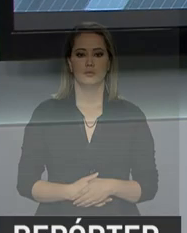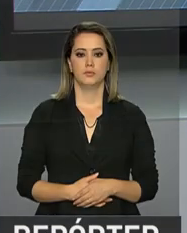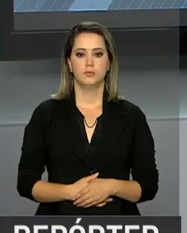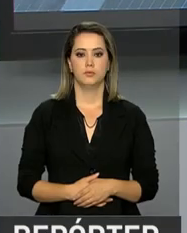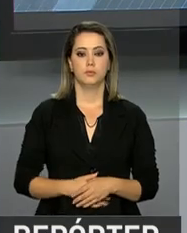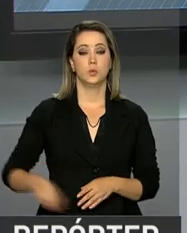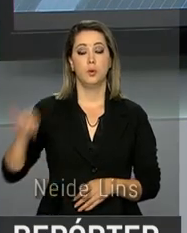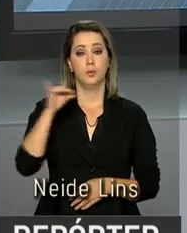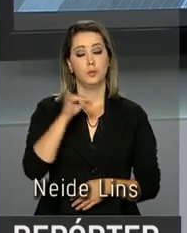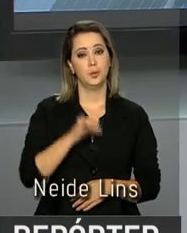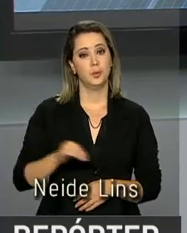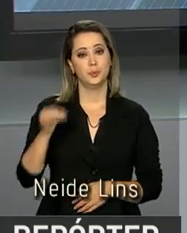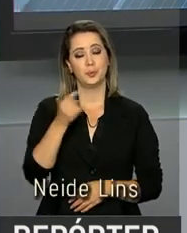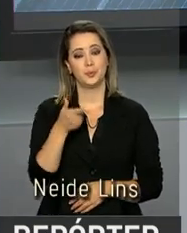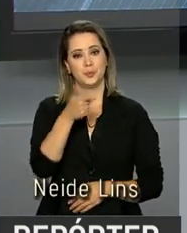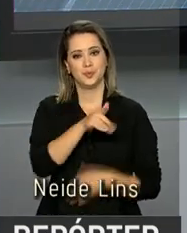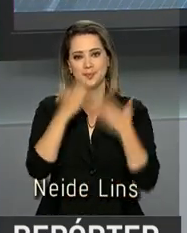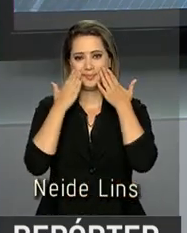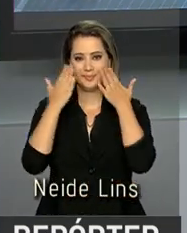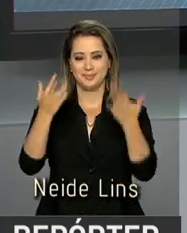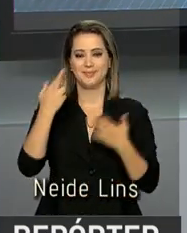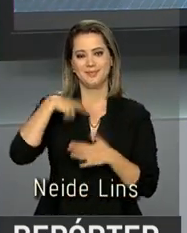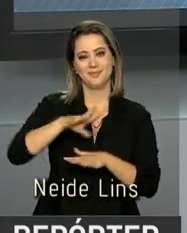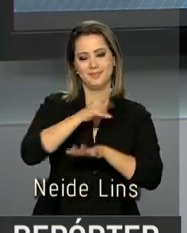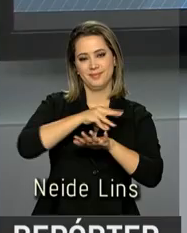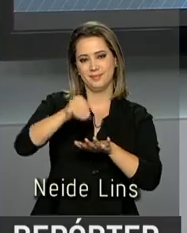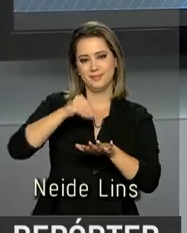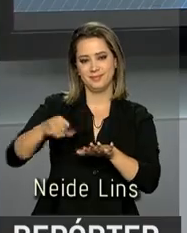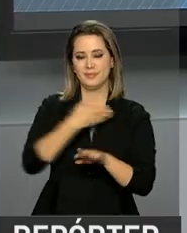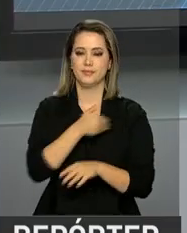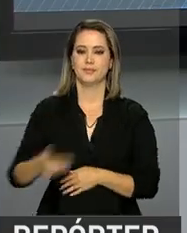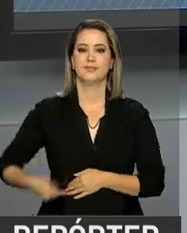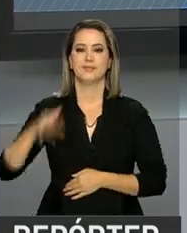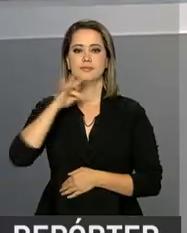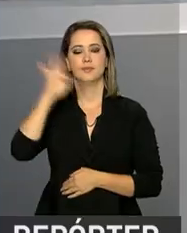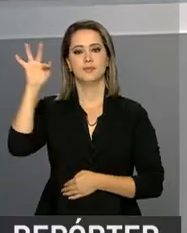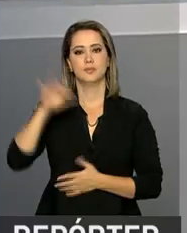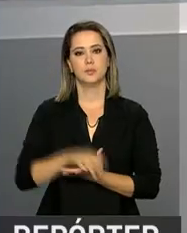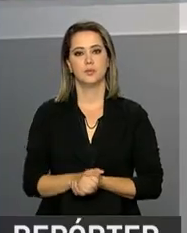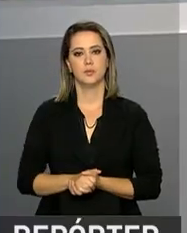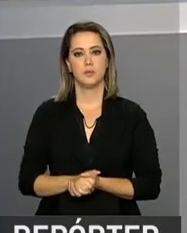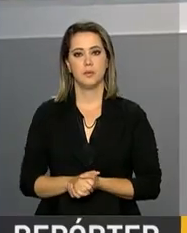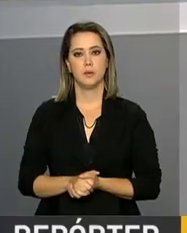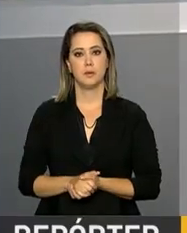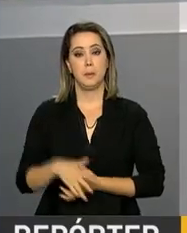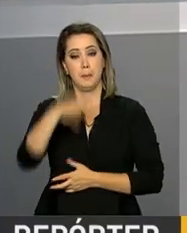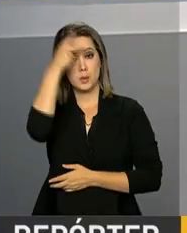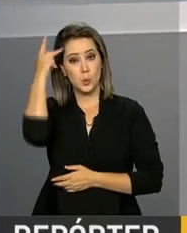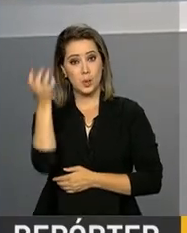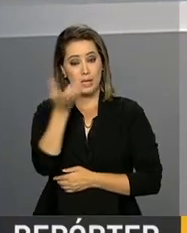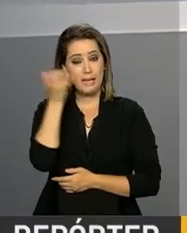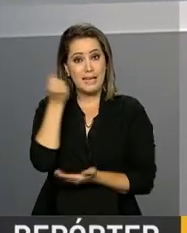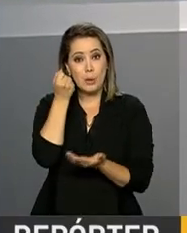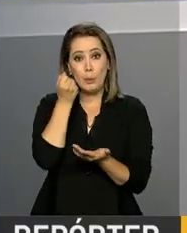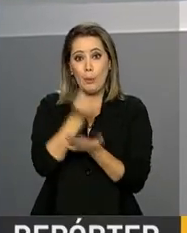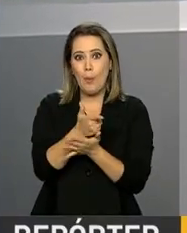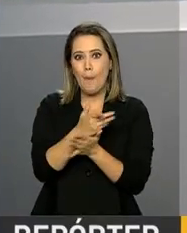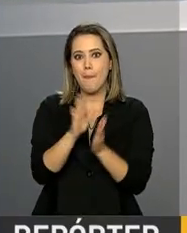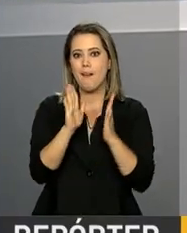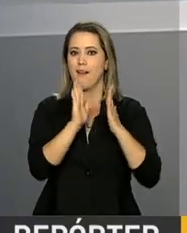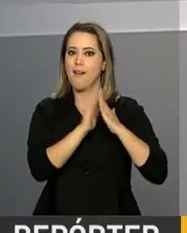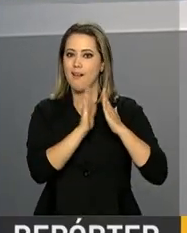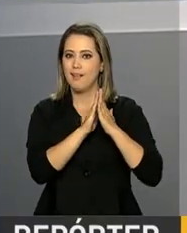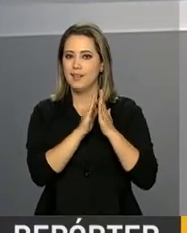Olá, no ar o repórter NBR com as notícias do governo federal. Para quem quer realizar o sonho da